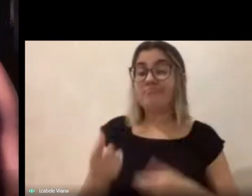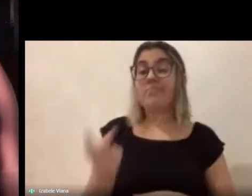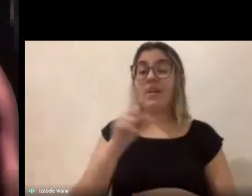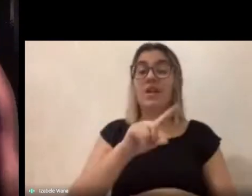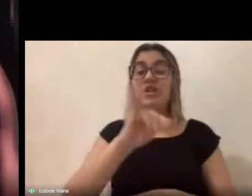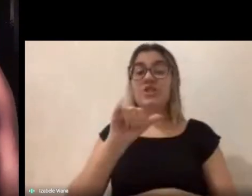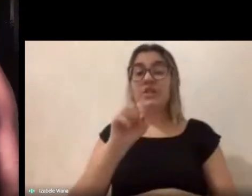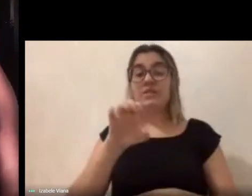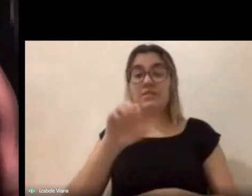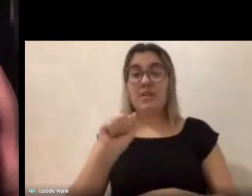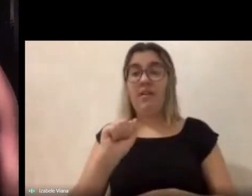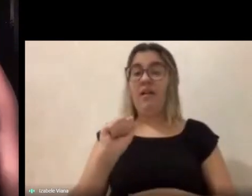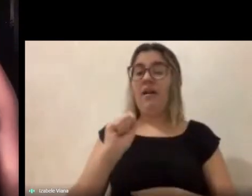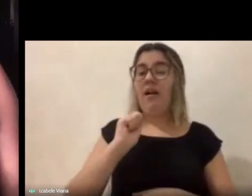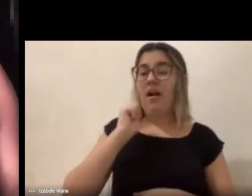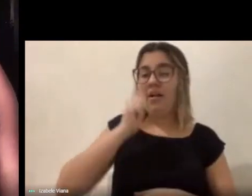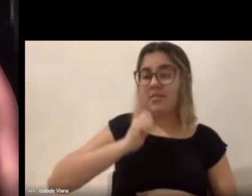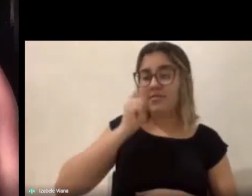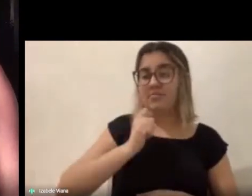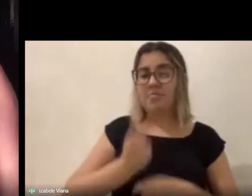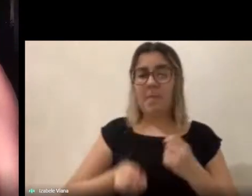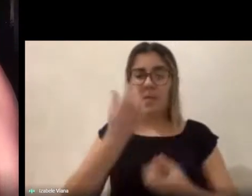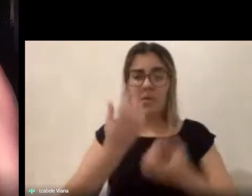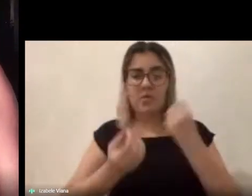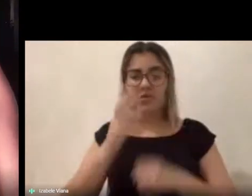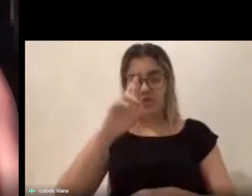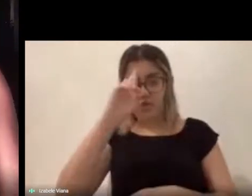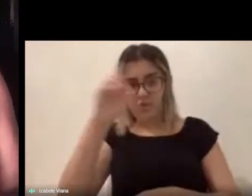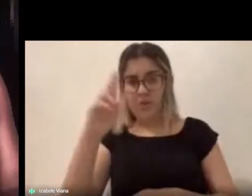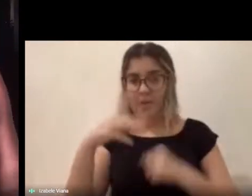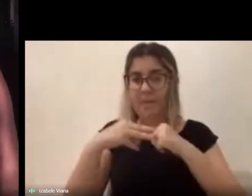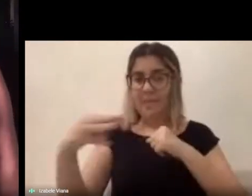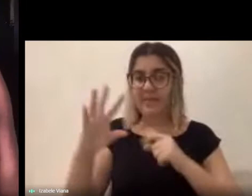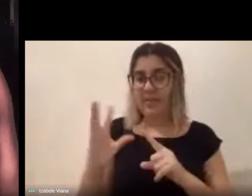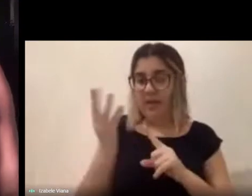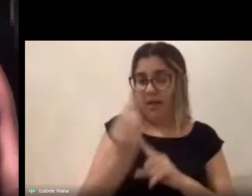mestre em artes, atualmente trabalha junto à Escola de Cultura e Arte do